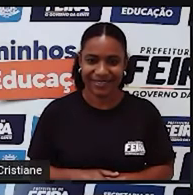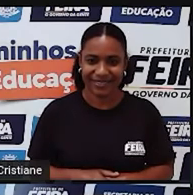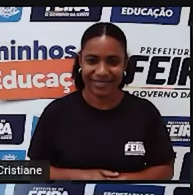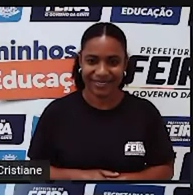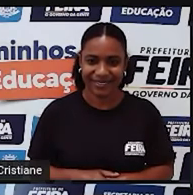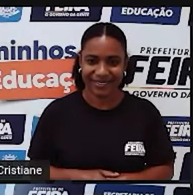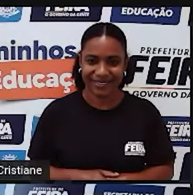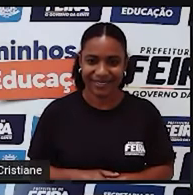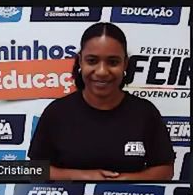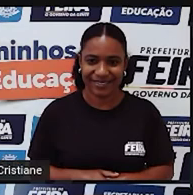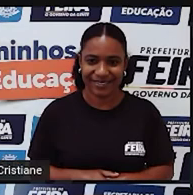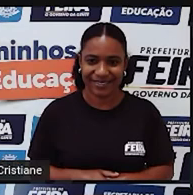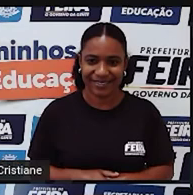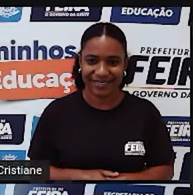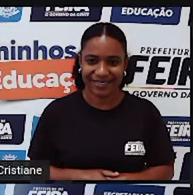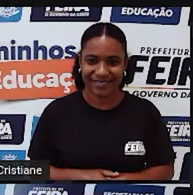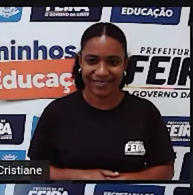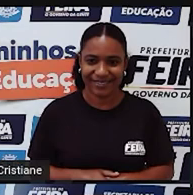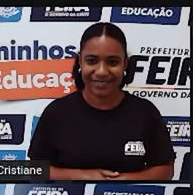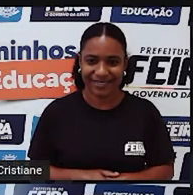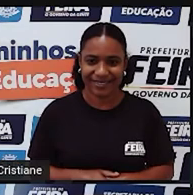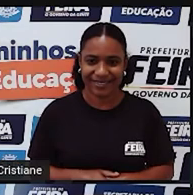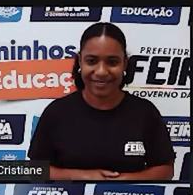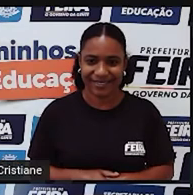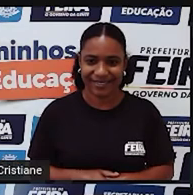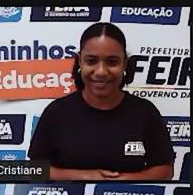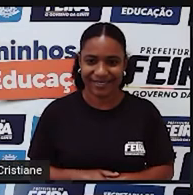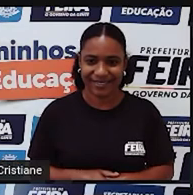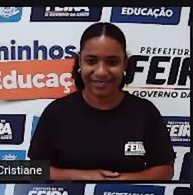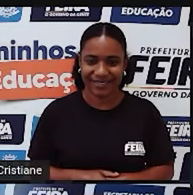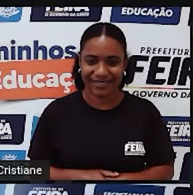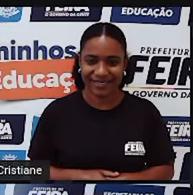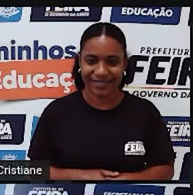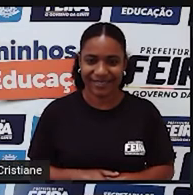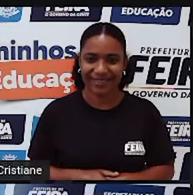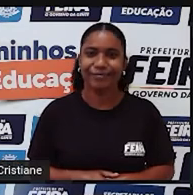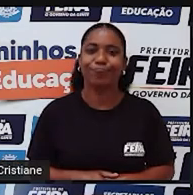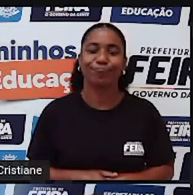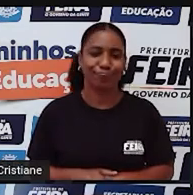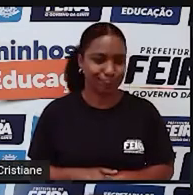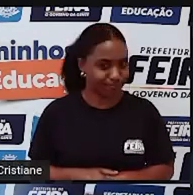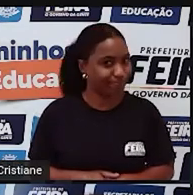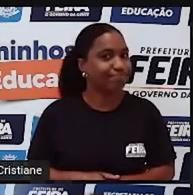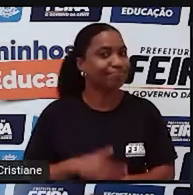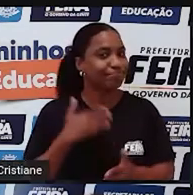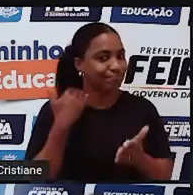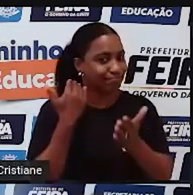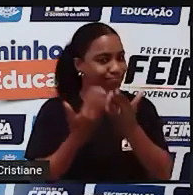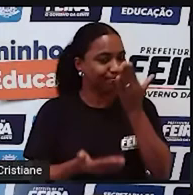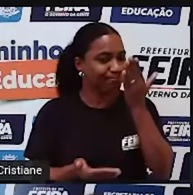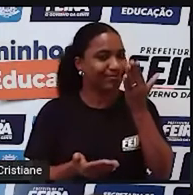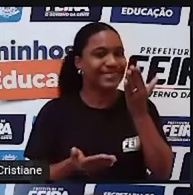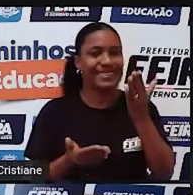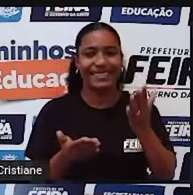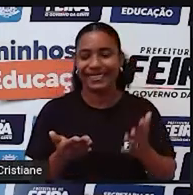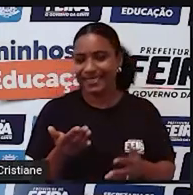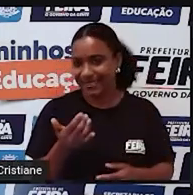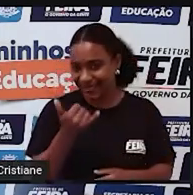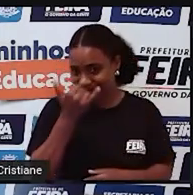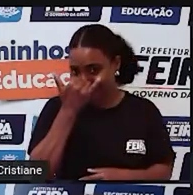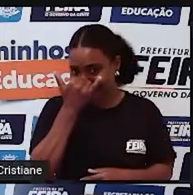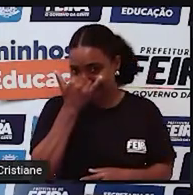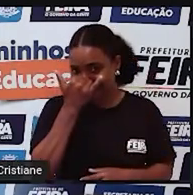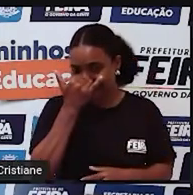Good night. Hi. Good morning. Nós perdemos aqui o bônus, viu? Não consegui apertar o bônus.